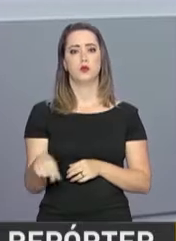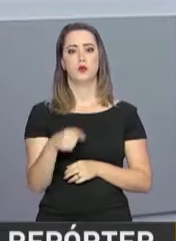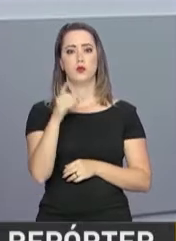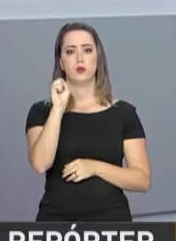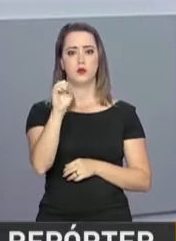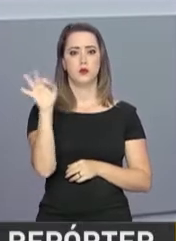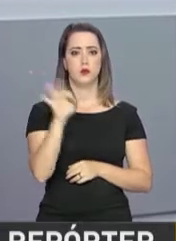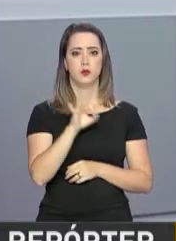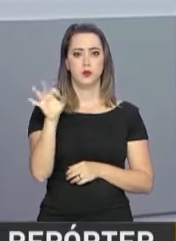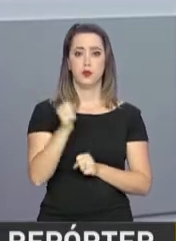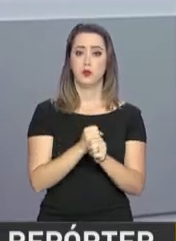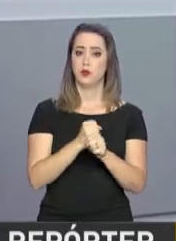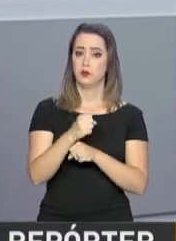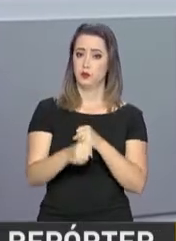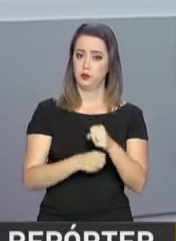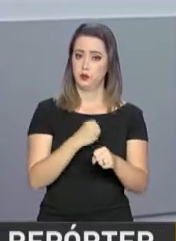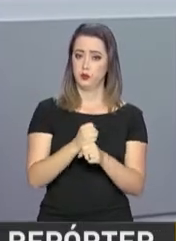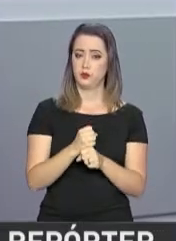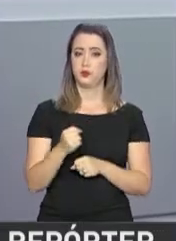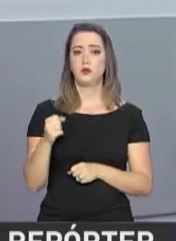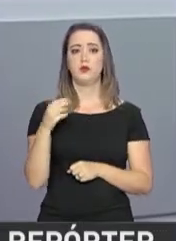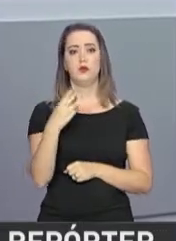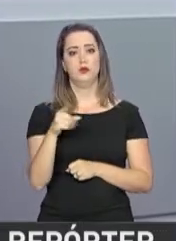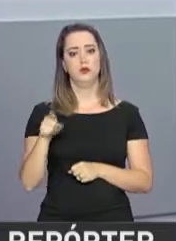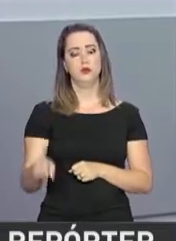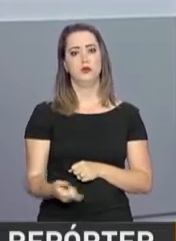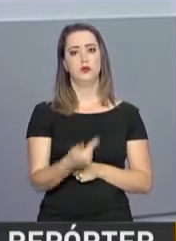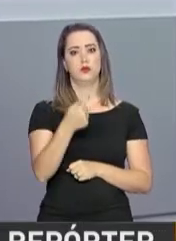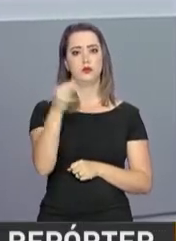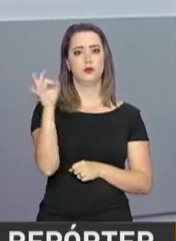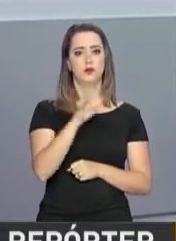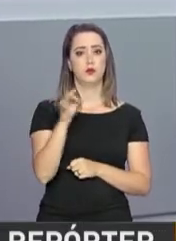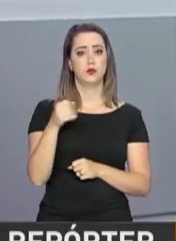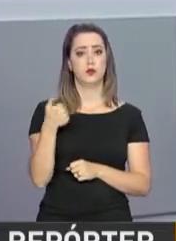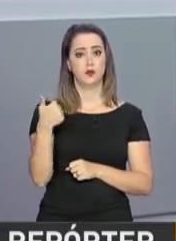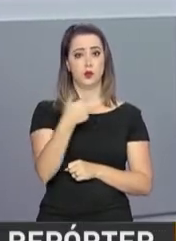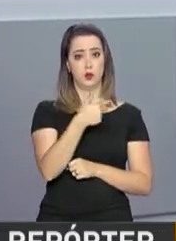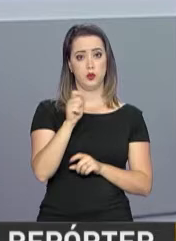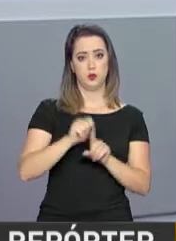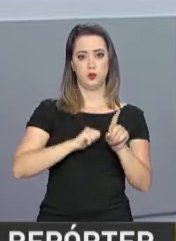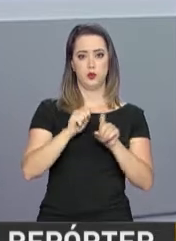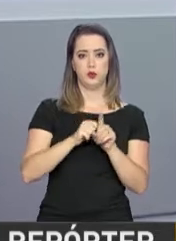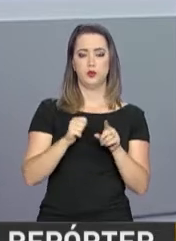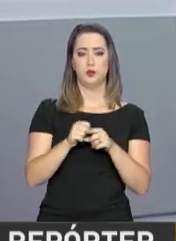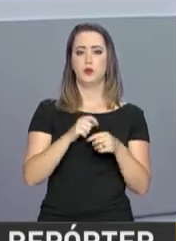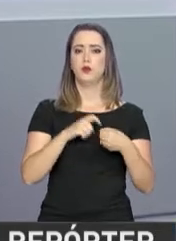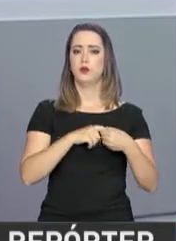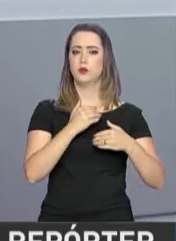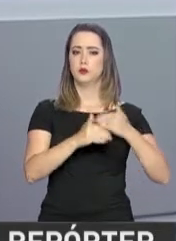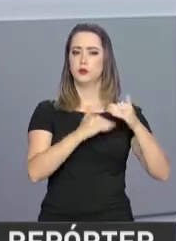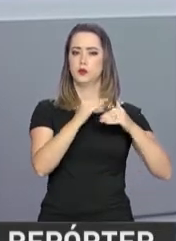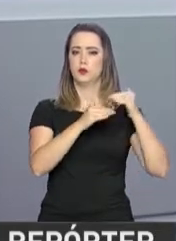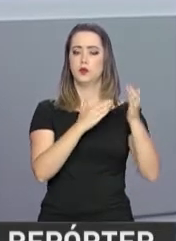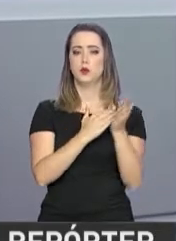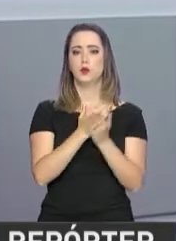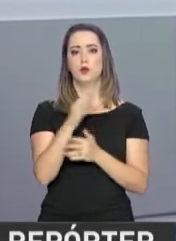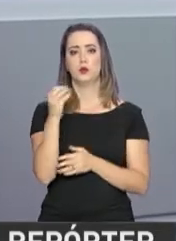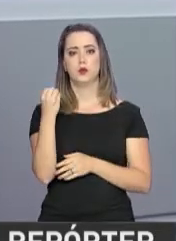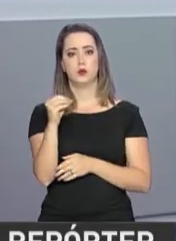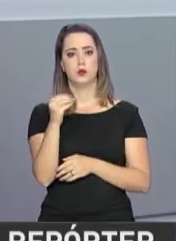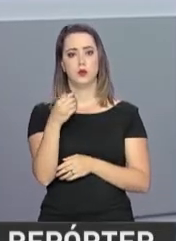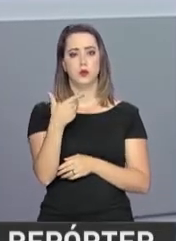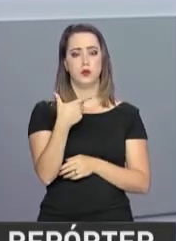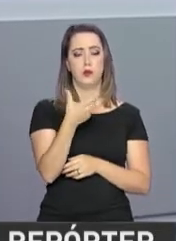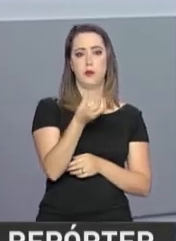no ano e de 3,7 por cento nos últimos 12 meses mantendo a recuperação em curso desde outubro de